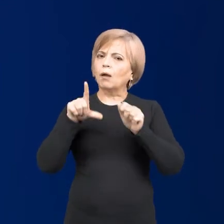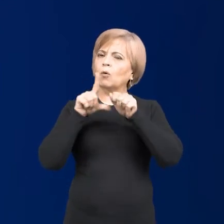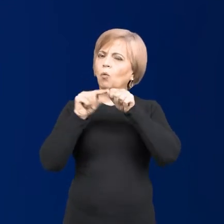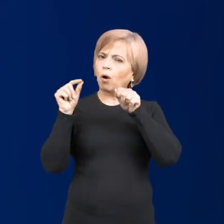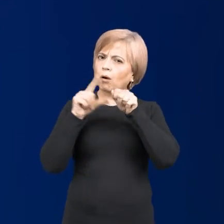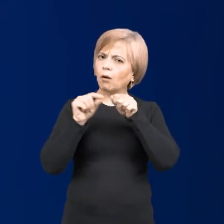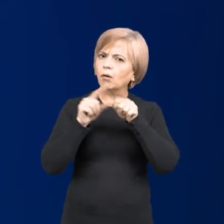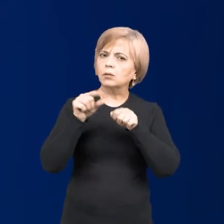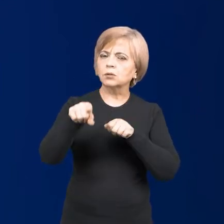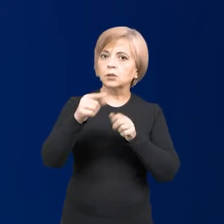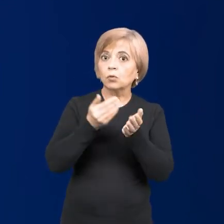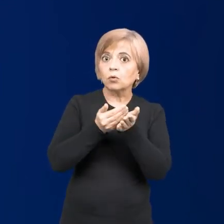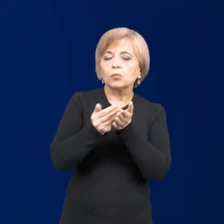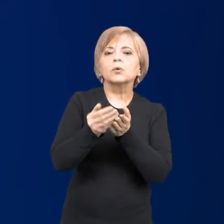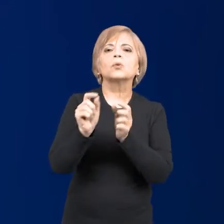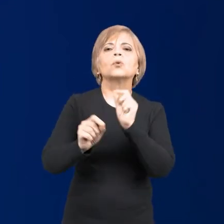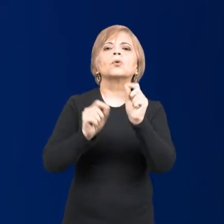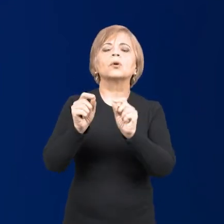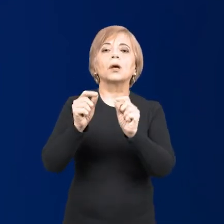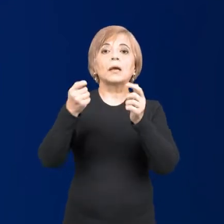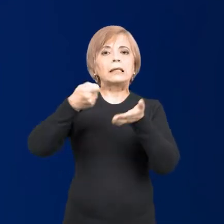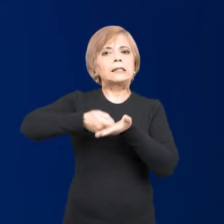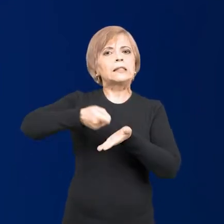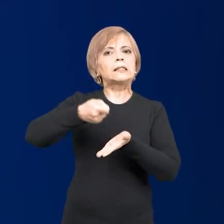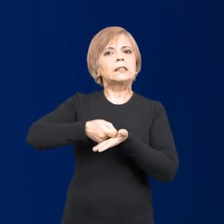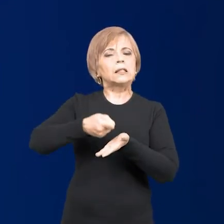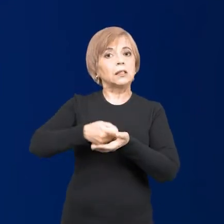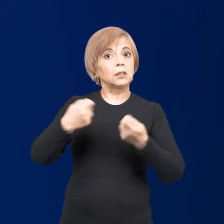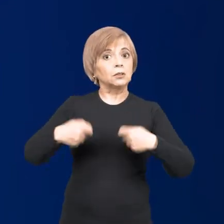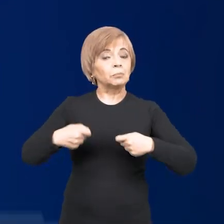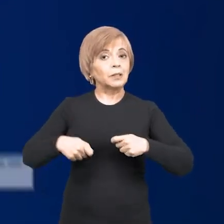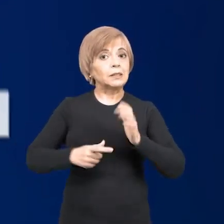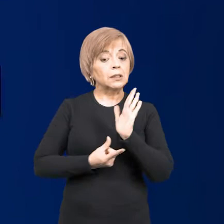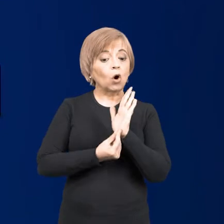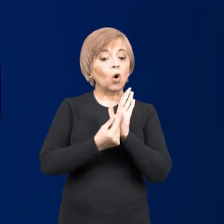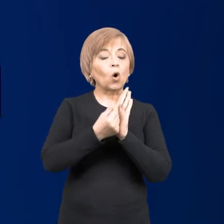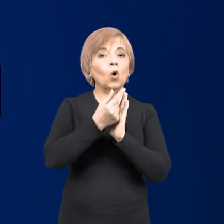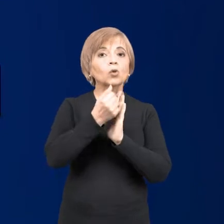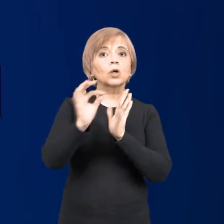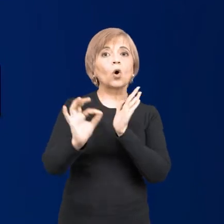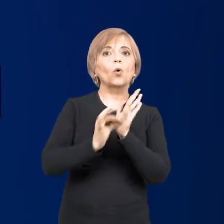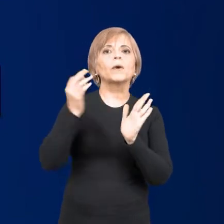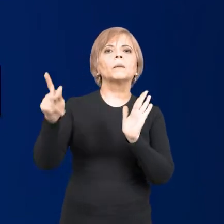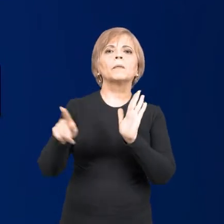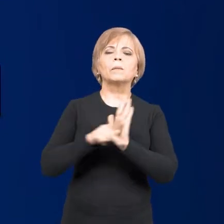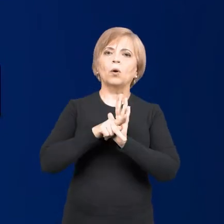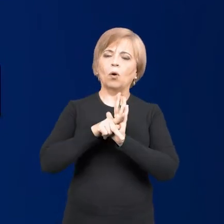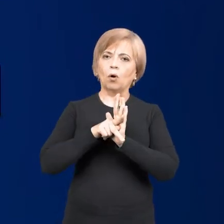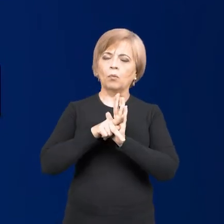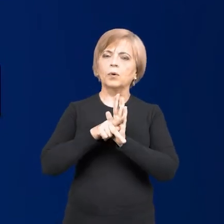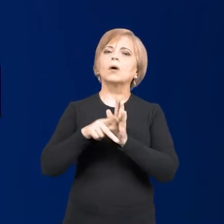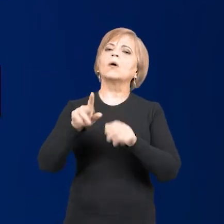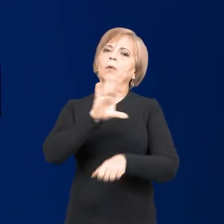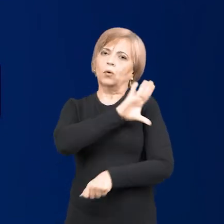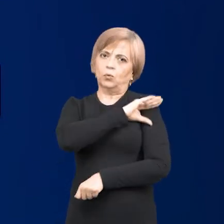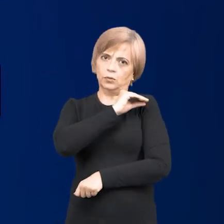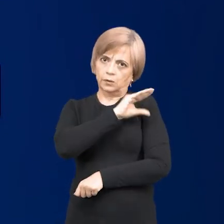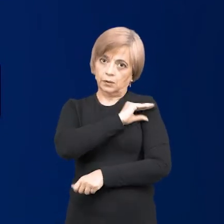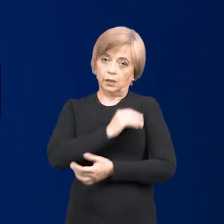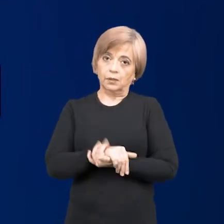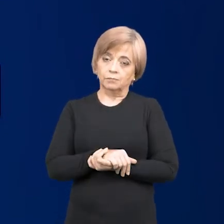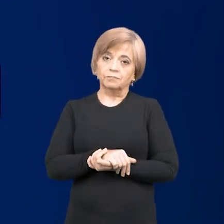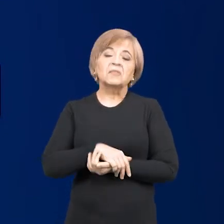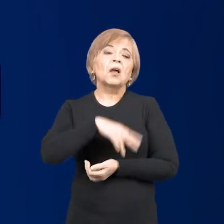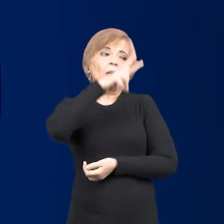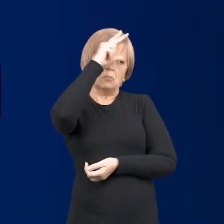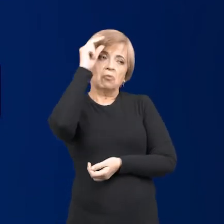reproduzido, citado na inicial, em que exigia uma dotação orçamentária e rubricas próprias para o Conselho. E o